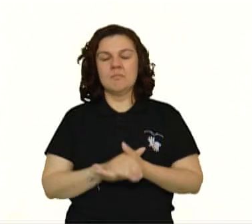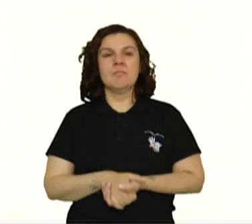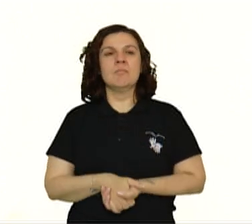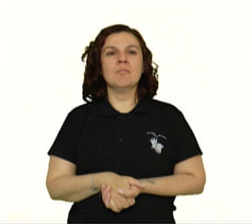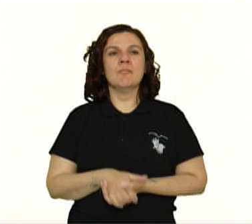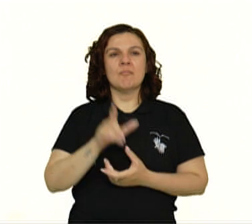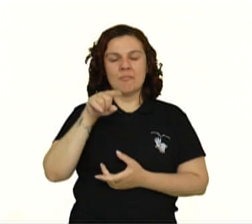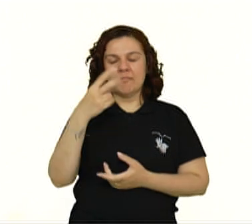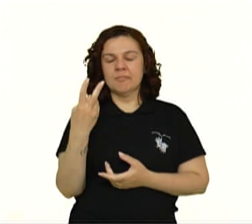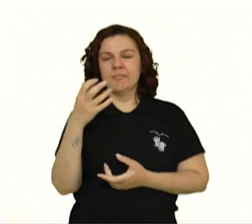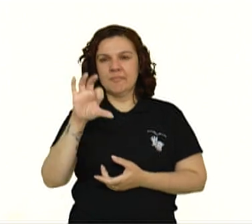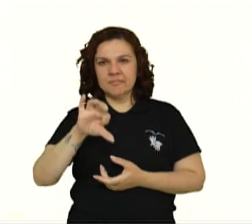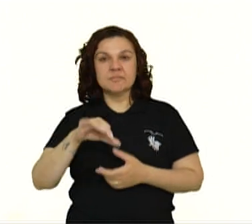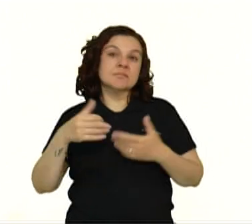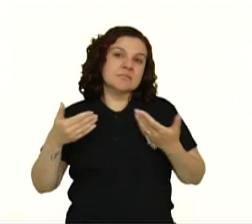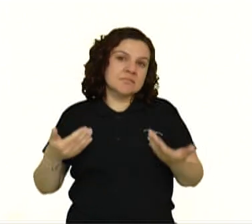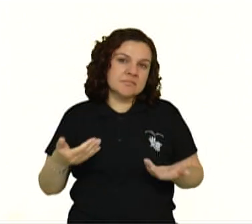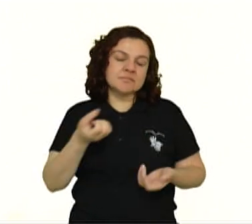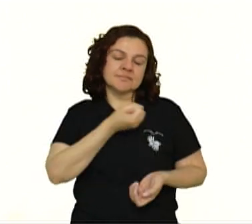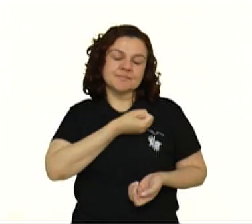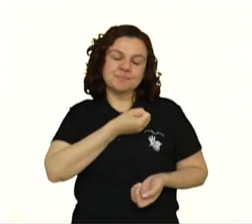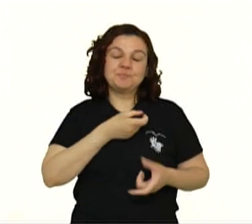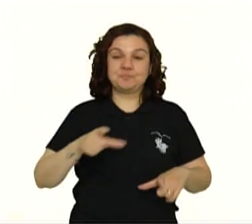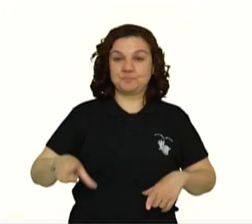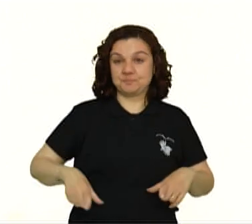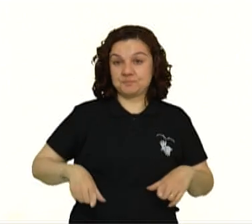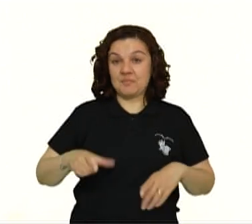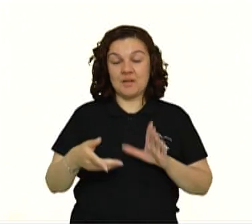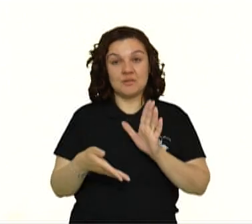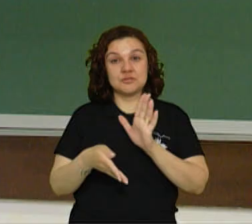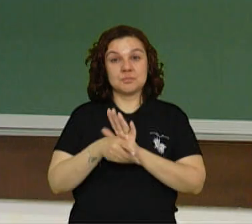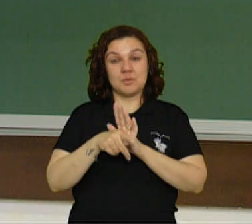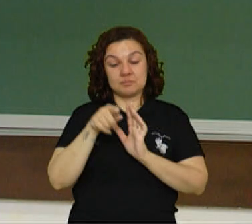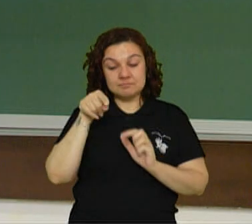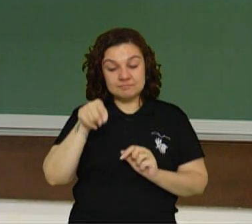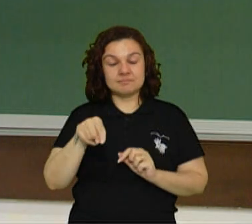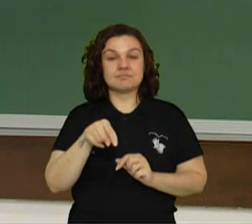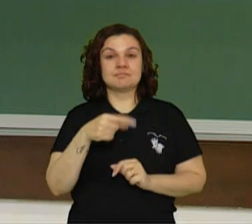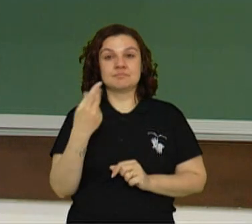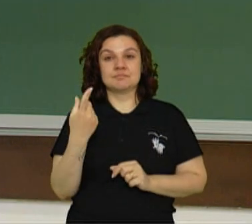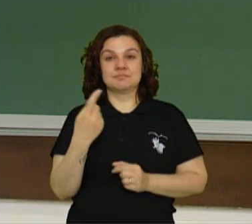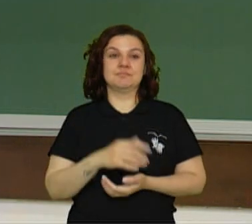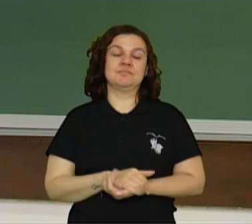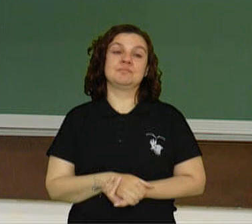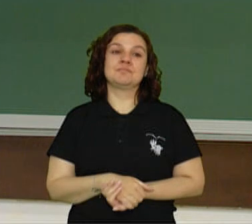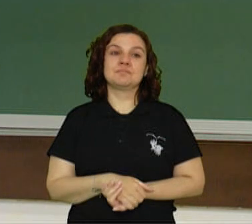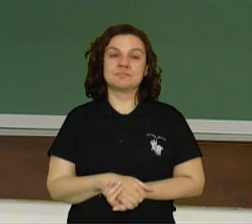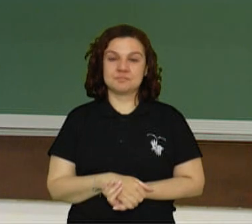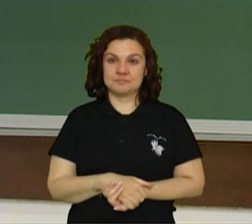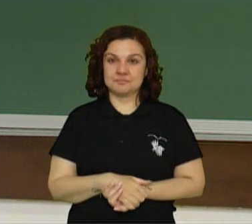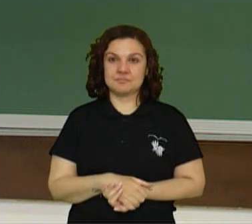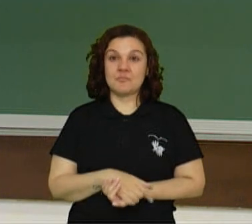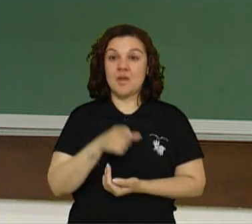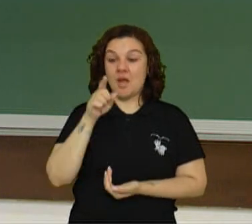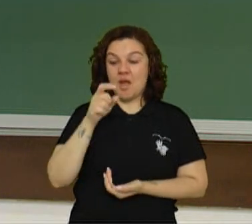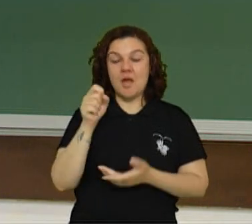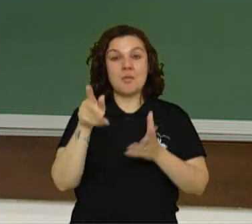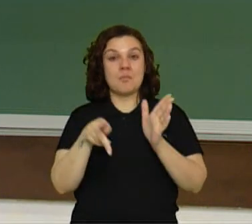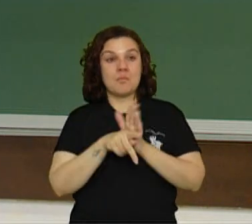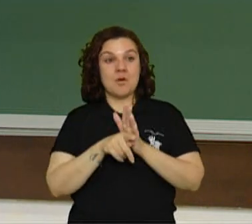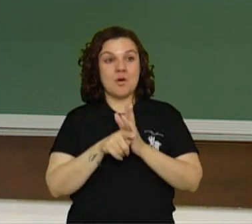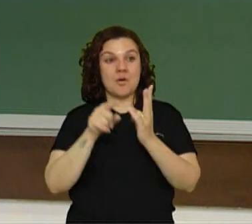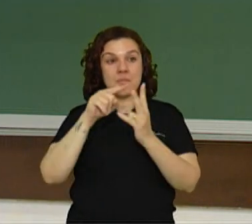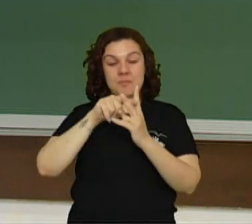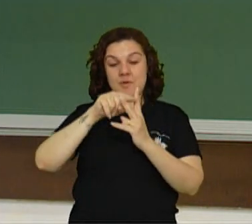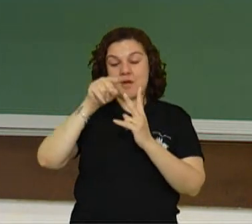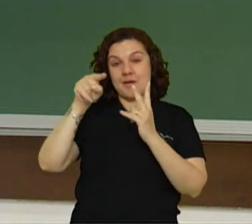2, 29, que é um número primo, só pode ser dividido por ele mesmo ou por 1. Estamos falando de uma raiz quadrada. A